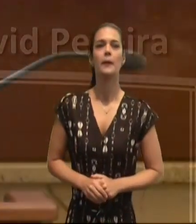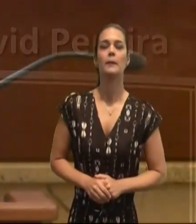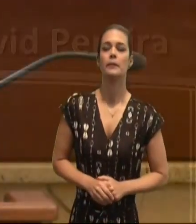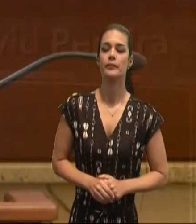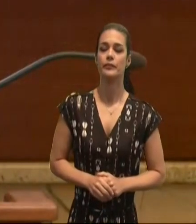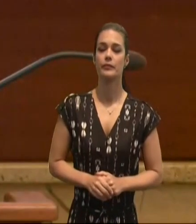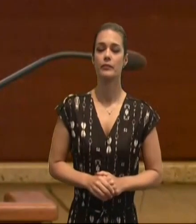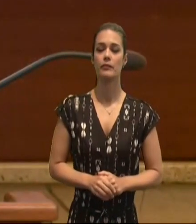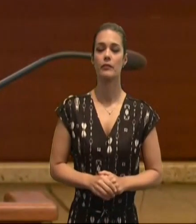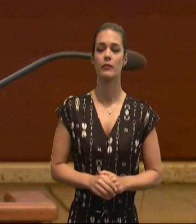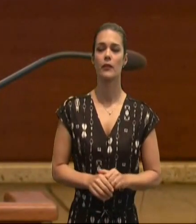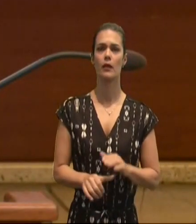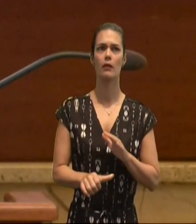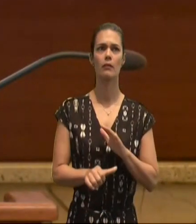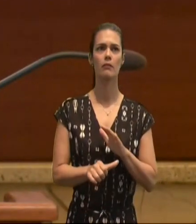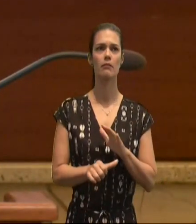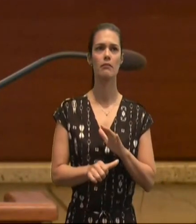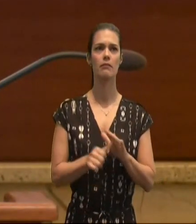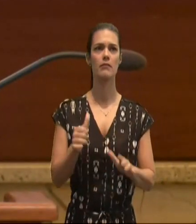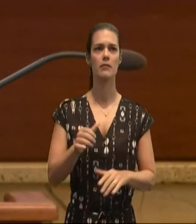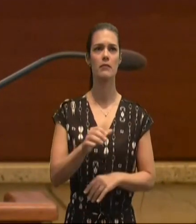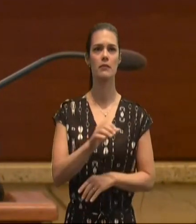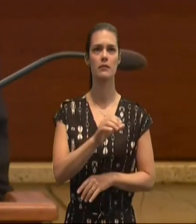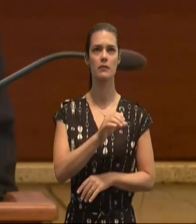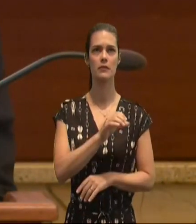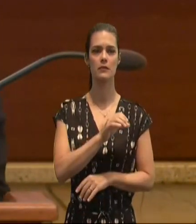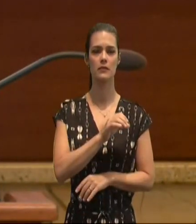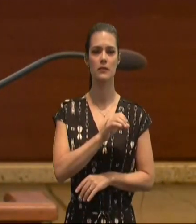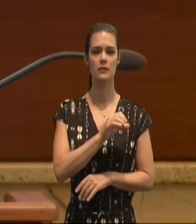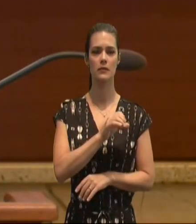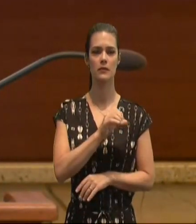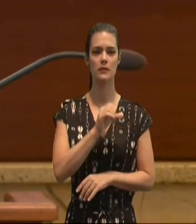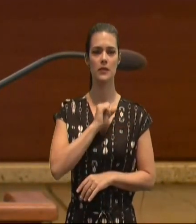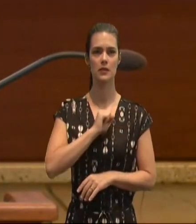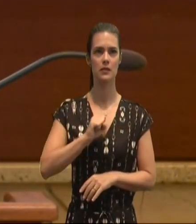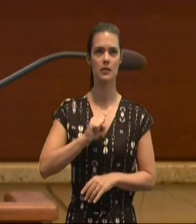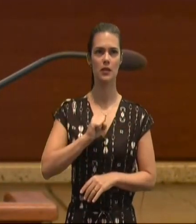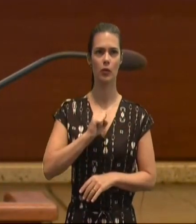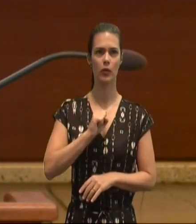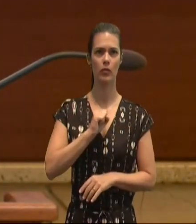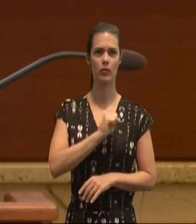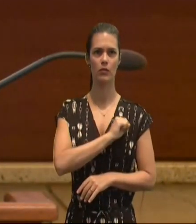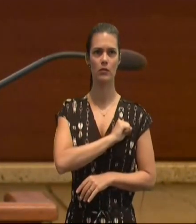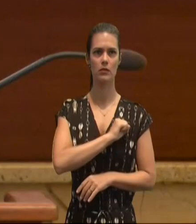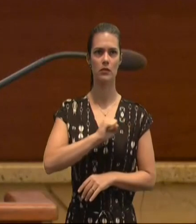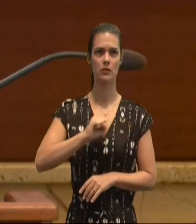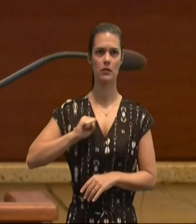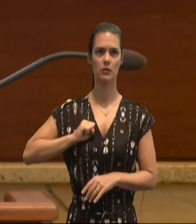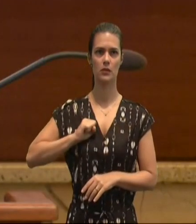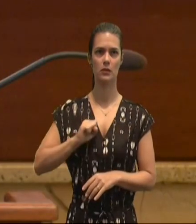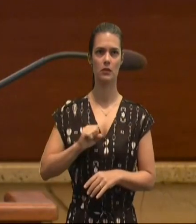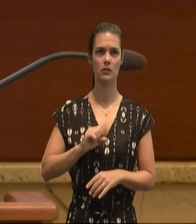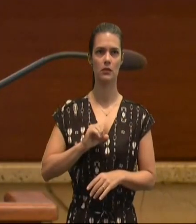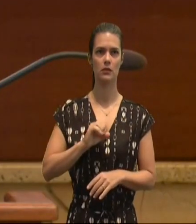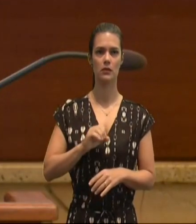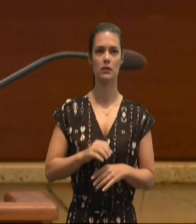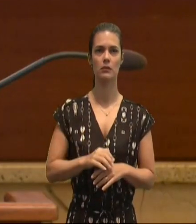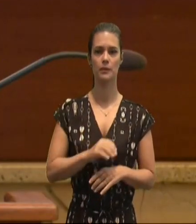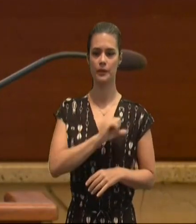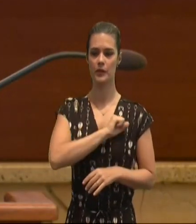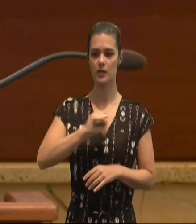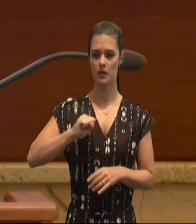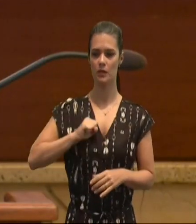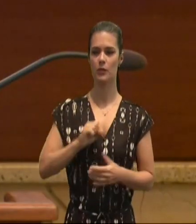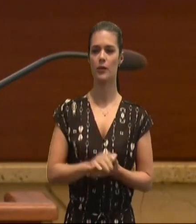de 1 Samuel no capítulo 7, o primeiro livro de Samuel no capítulo 7, estaremos fazendo a leitura do verso 7 ao